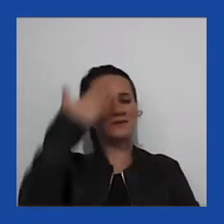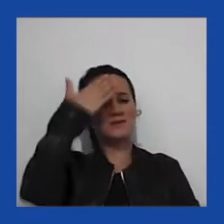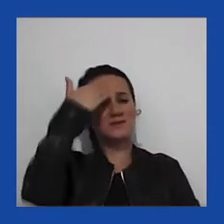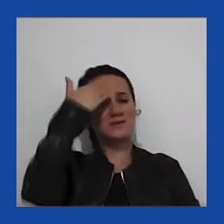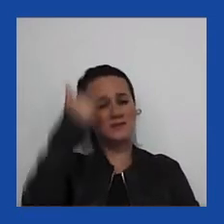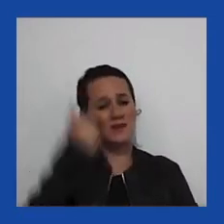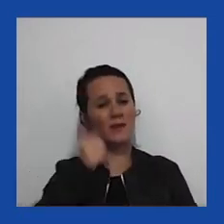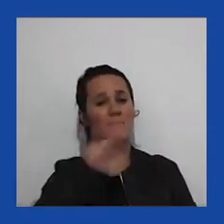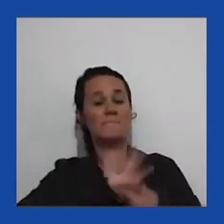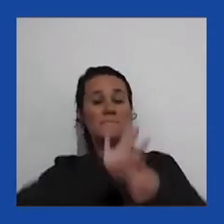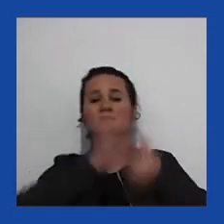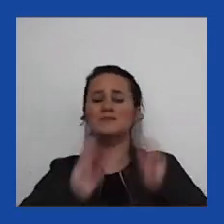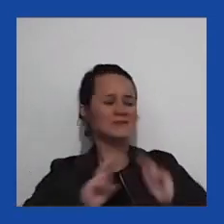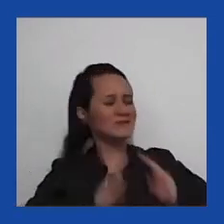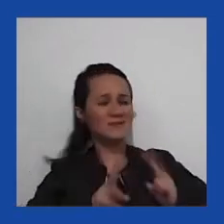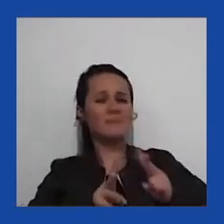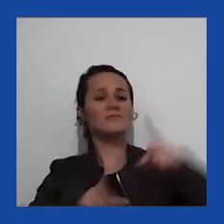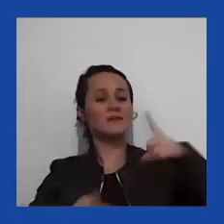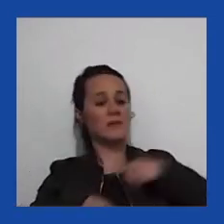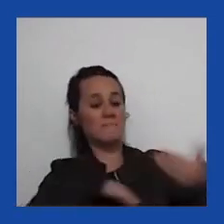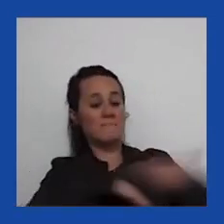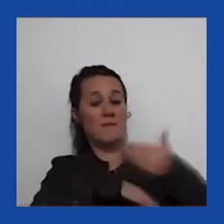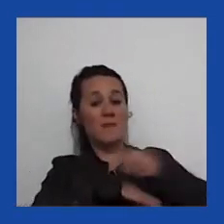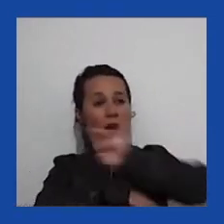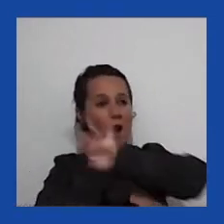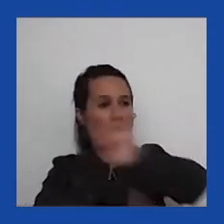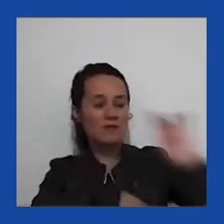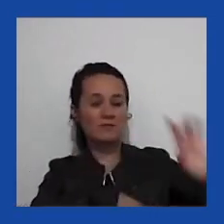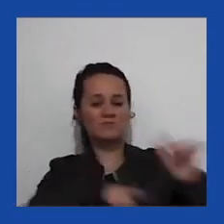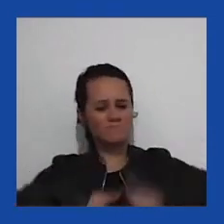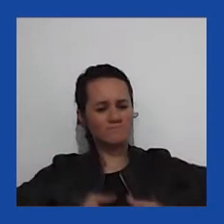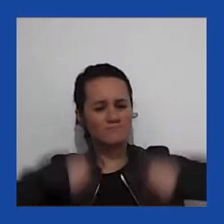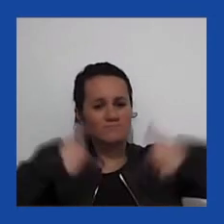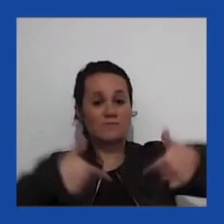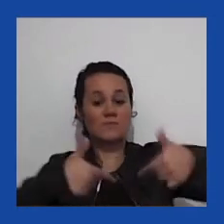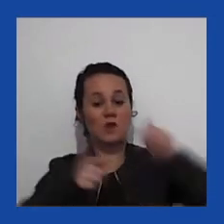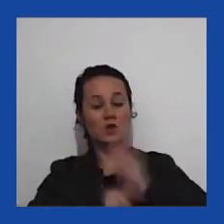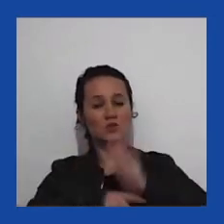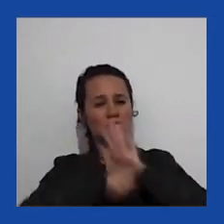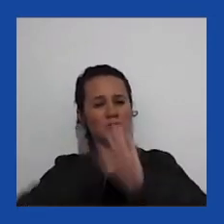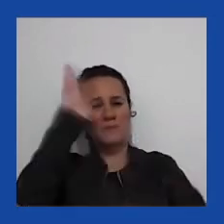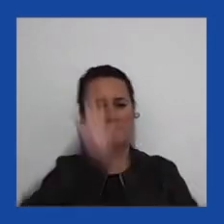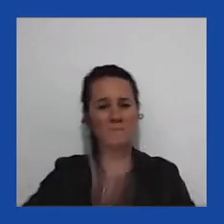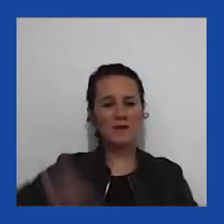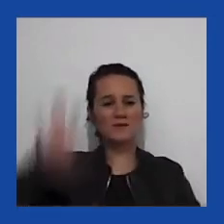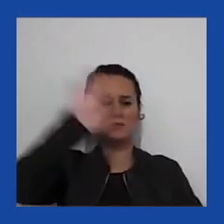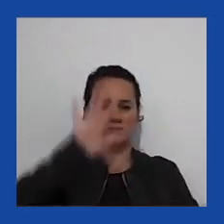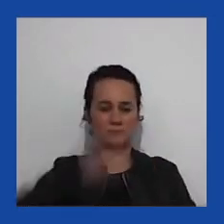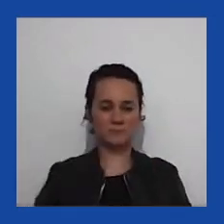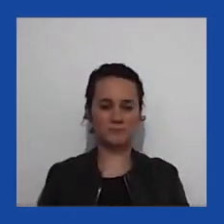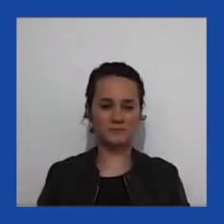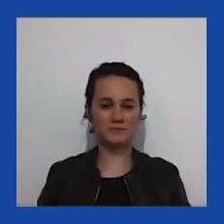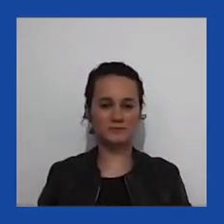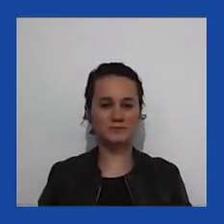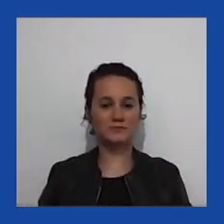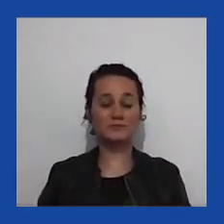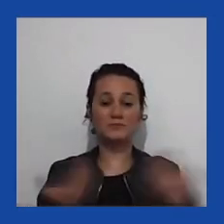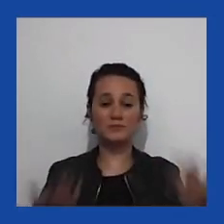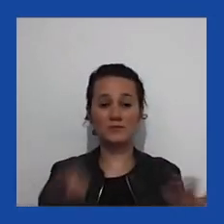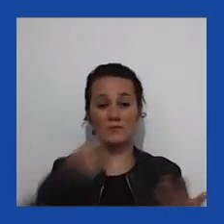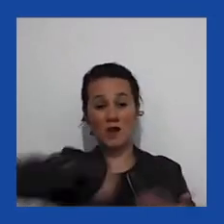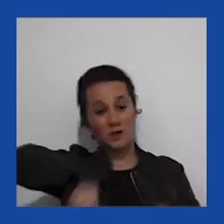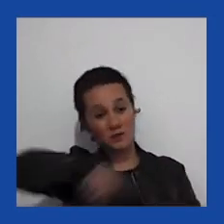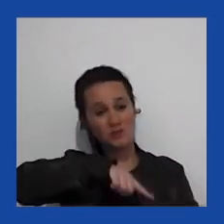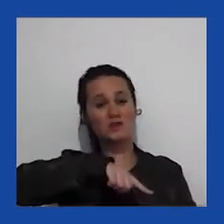questão da participação cidadã, do engajamento com o Brasil e da aposta no Brasil. A gente estruturou